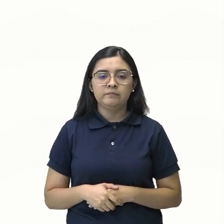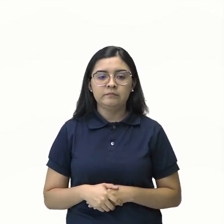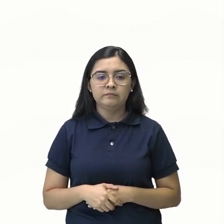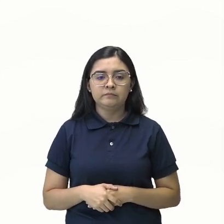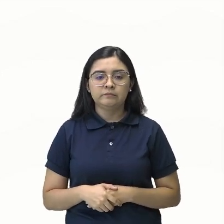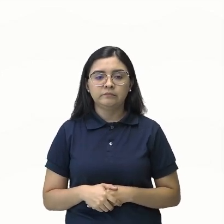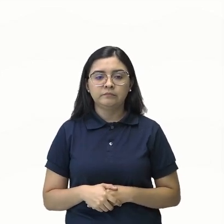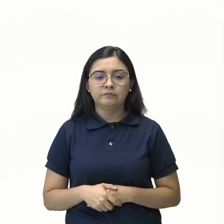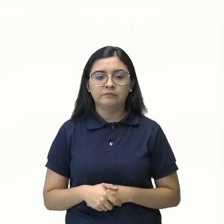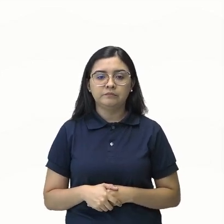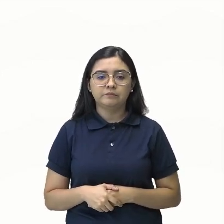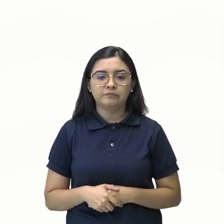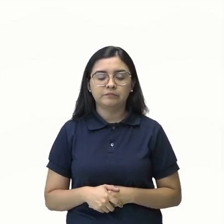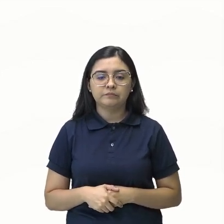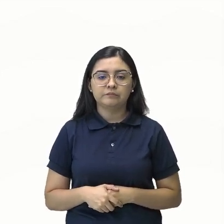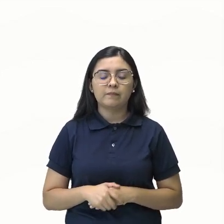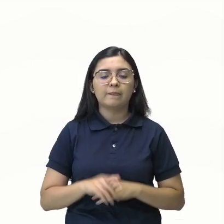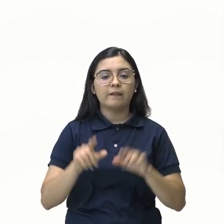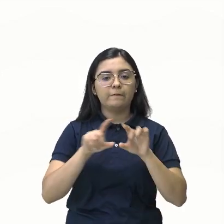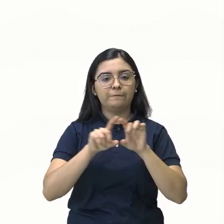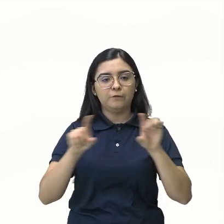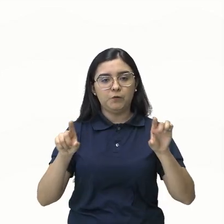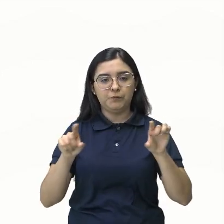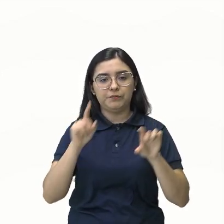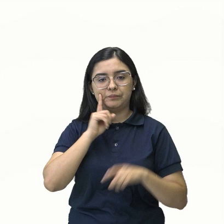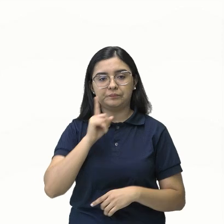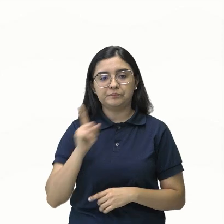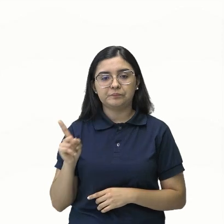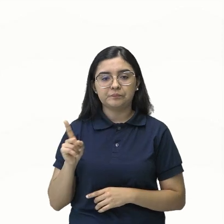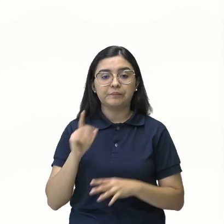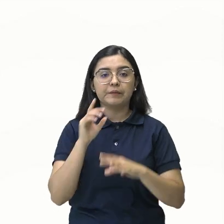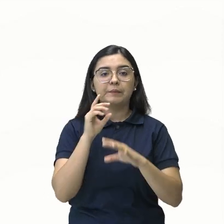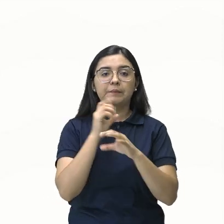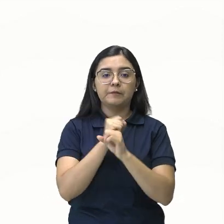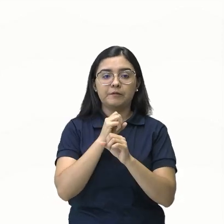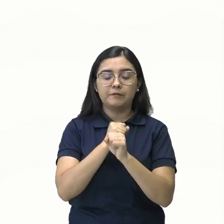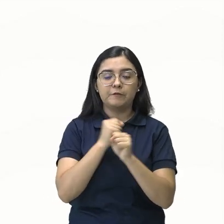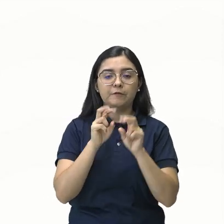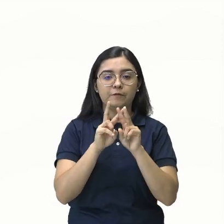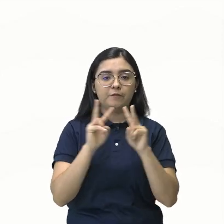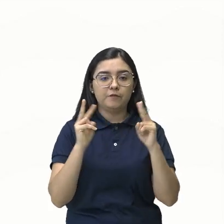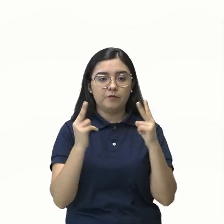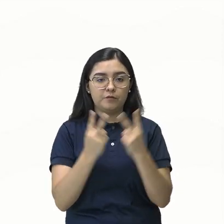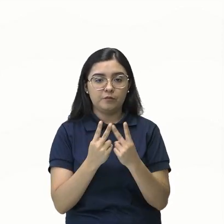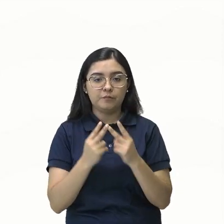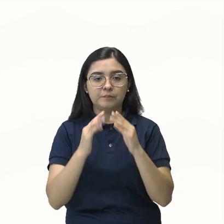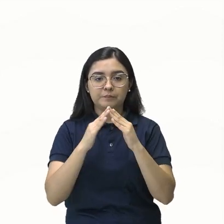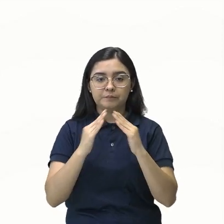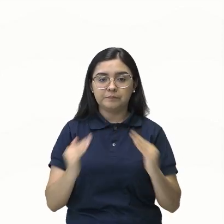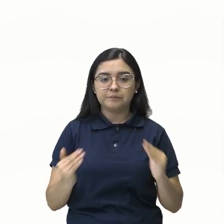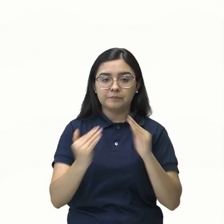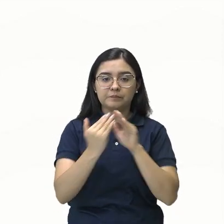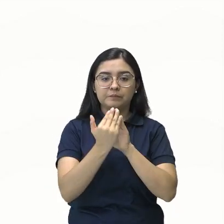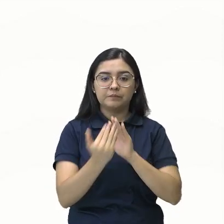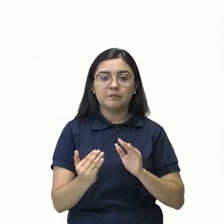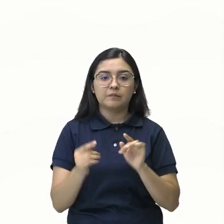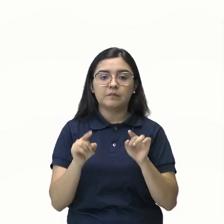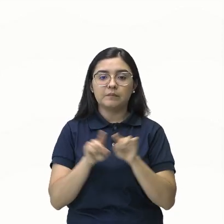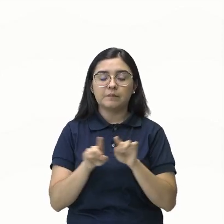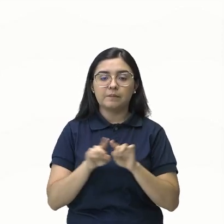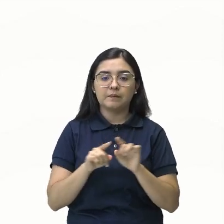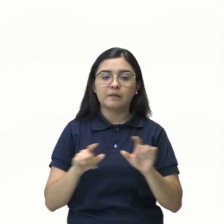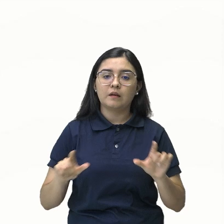E a fórmula para calcular o volume da pirâmide de base